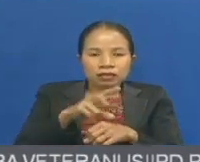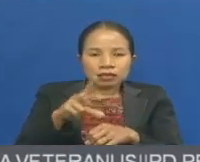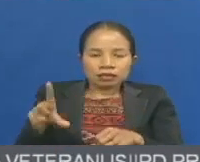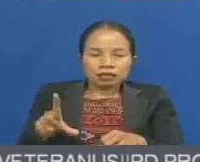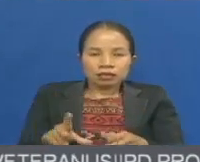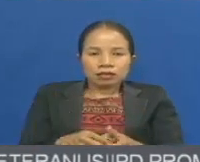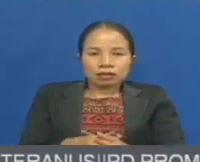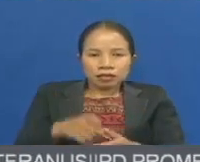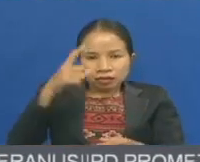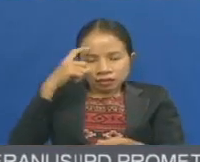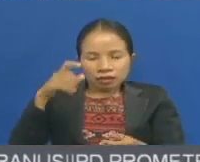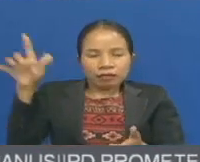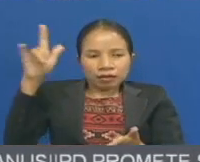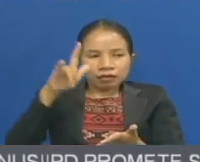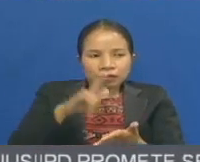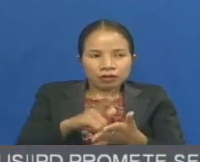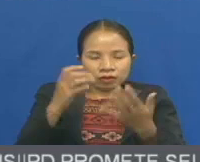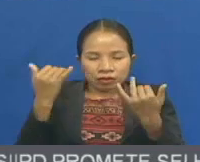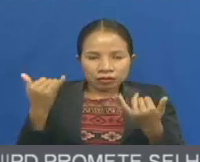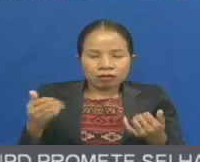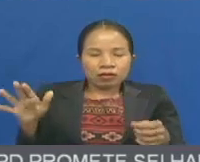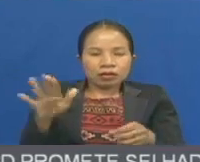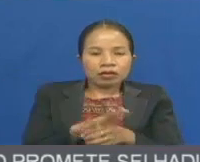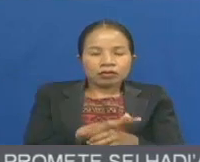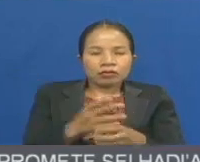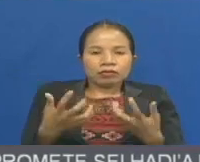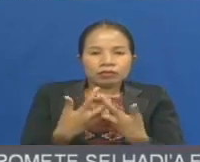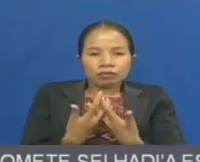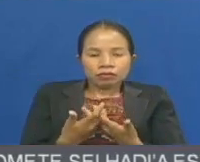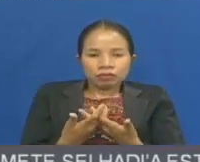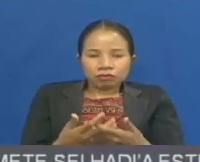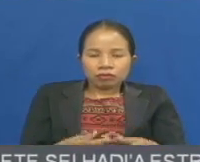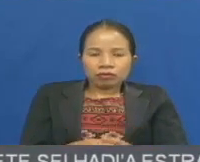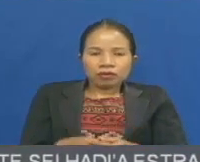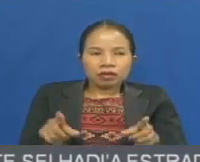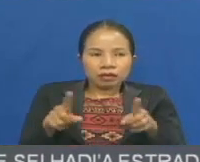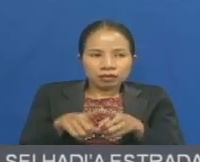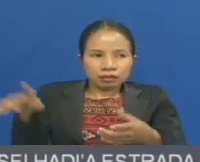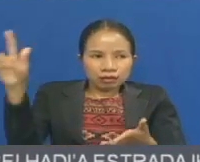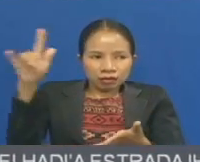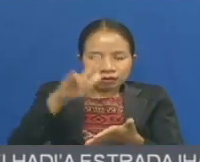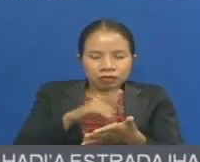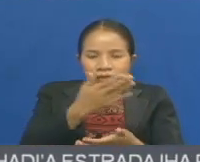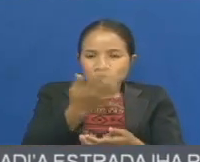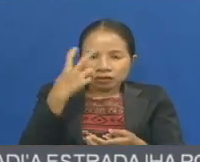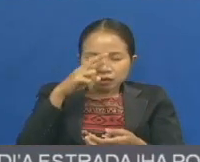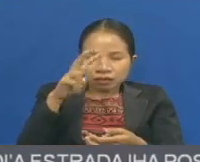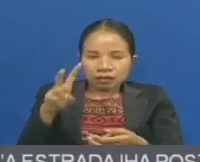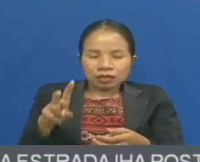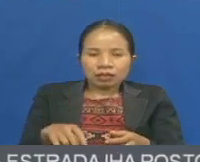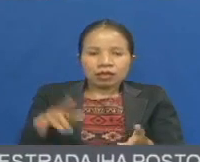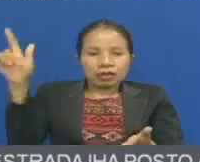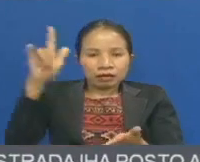Sândalo. Tamba aeroporto refere agora de dão na Kono Hodut. Ligado ao aeroporto. E depois tirarei a avião hira macmaio